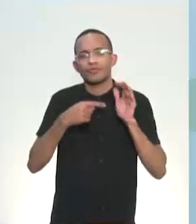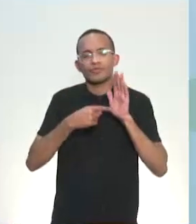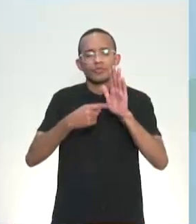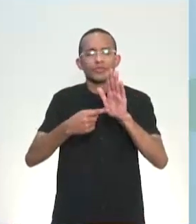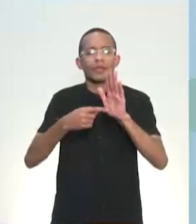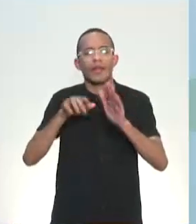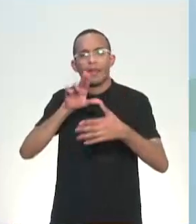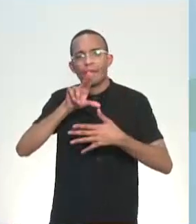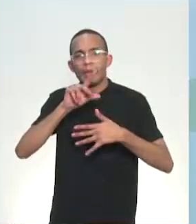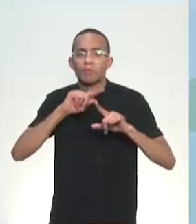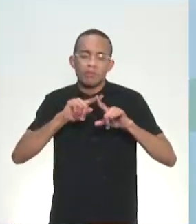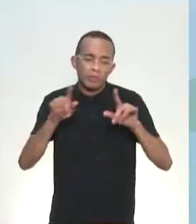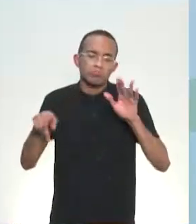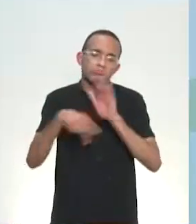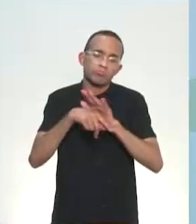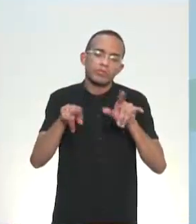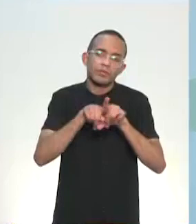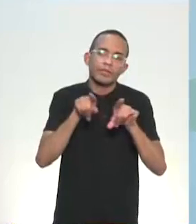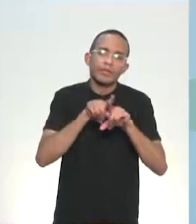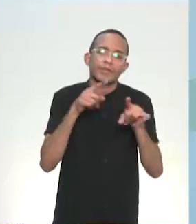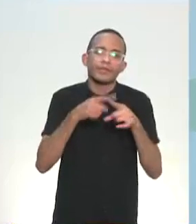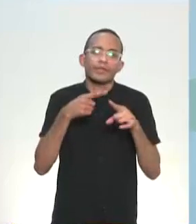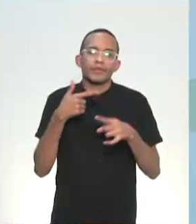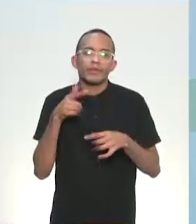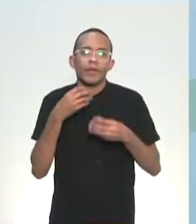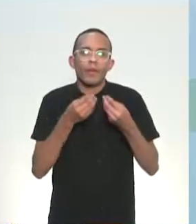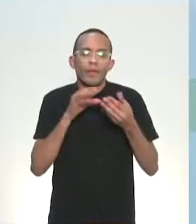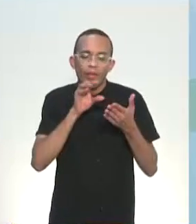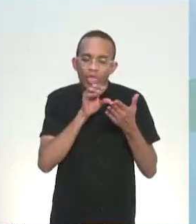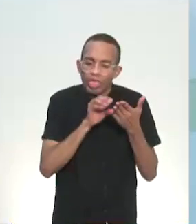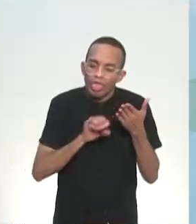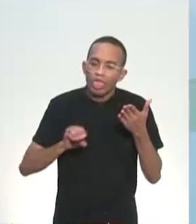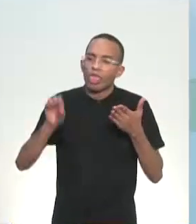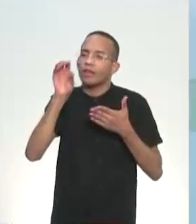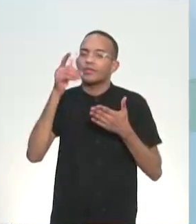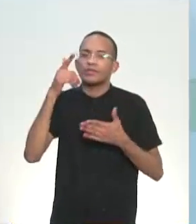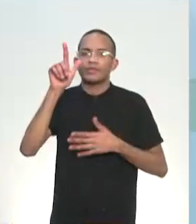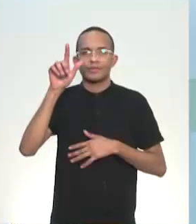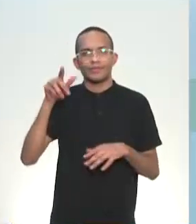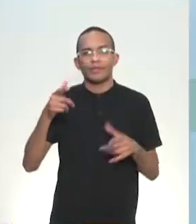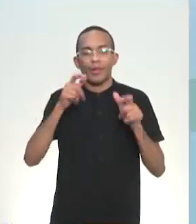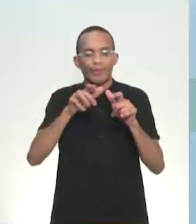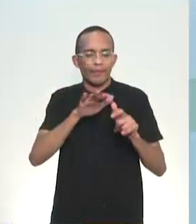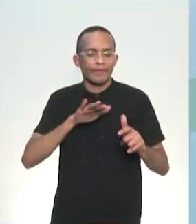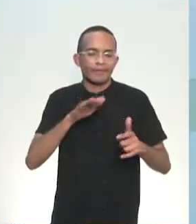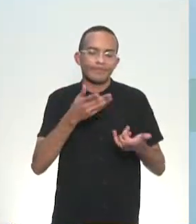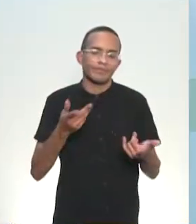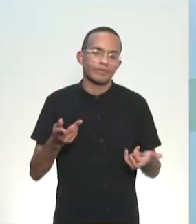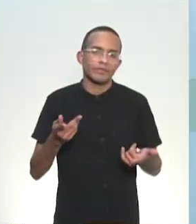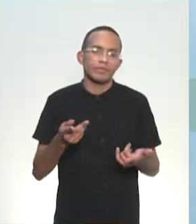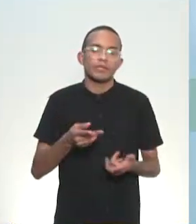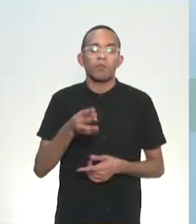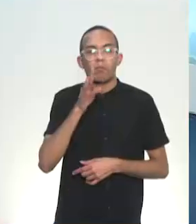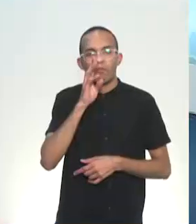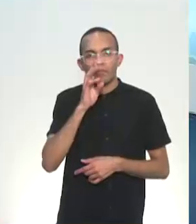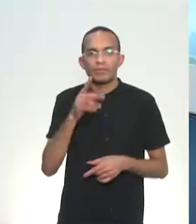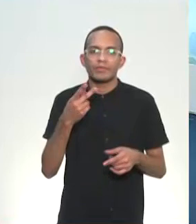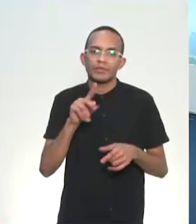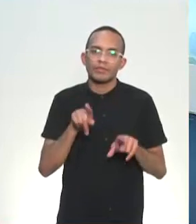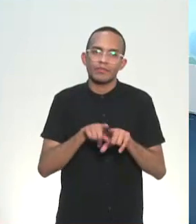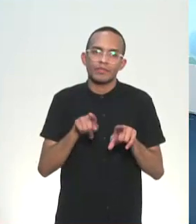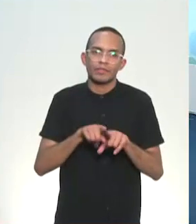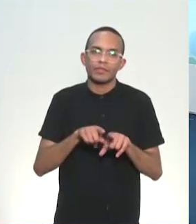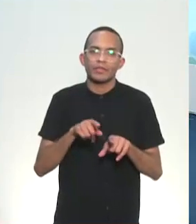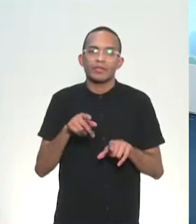mas que eles acabam constando até porque não tem como tirar eles, né, territorialmente dessa região. E é interessante isso, né, professor? Então,